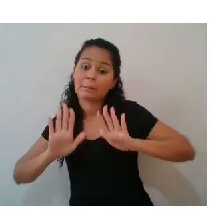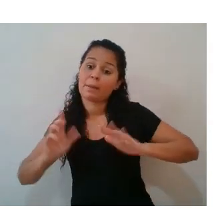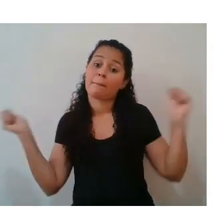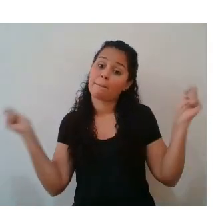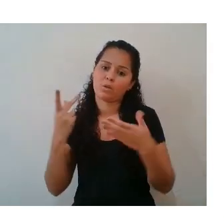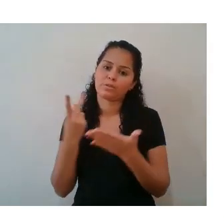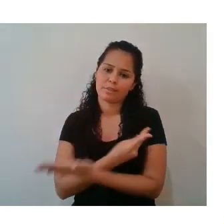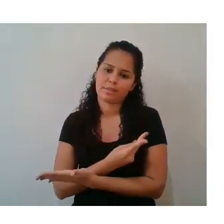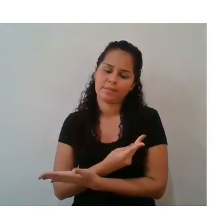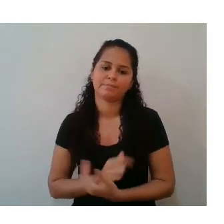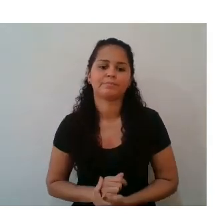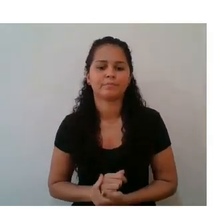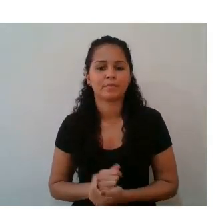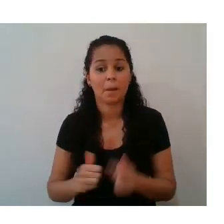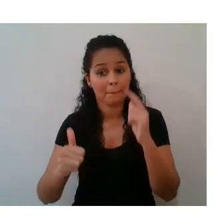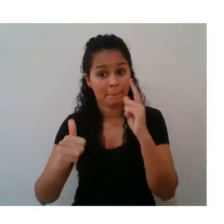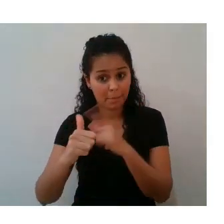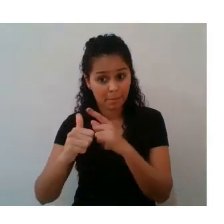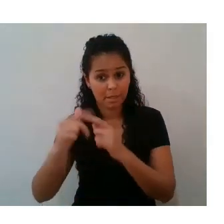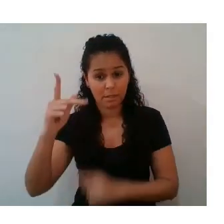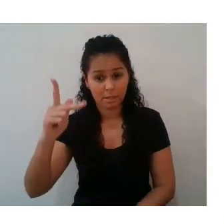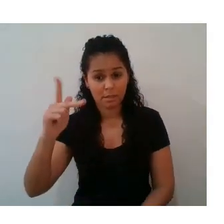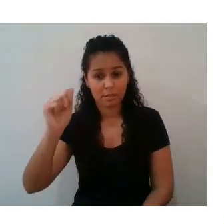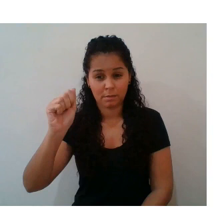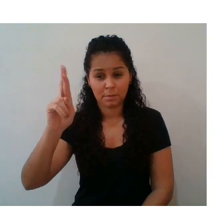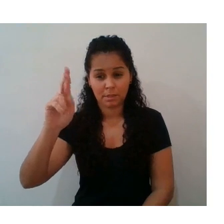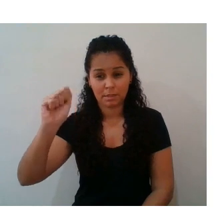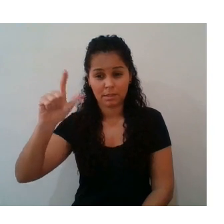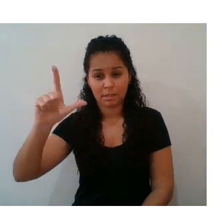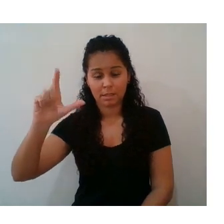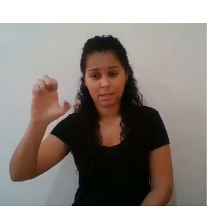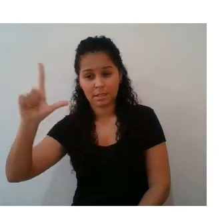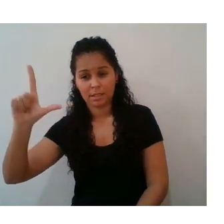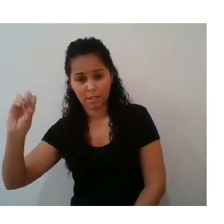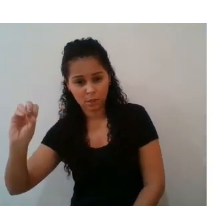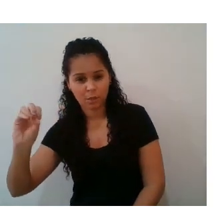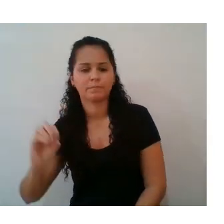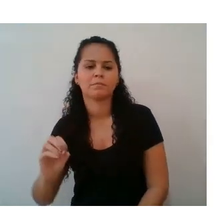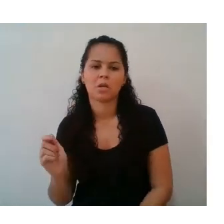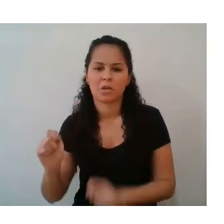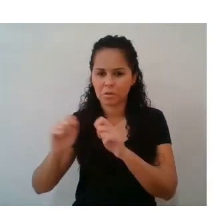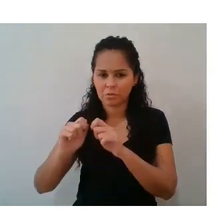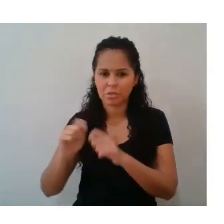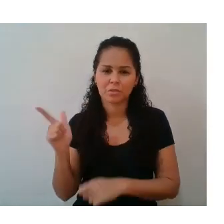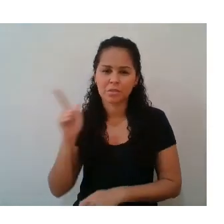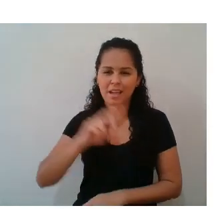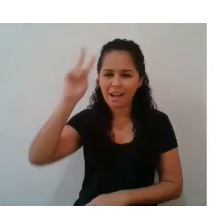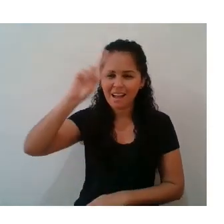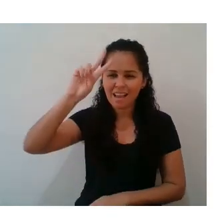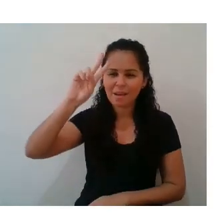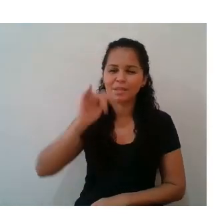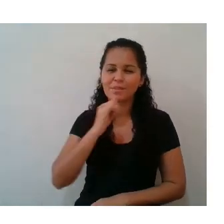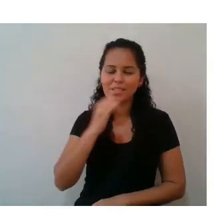que. Fazemos primeiro paralelo, e aí eu fiz produto pela soma, achei um ohm, e a gente cai exatamente no exemplo que